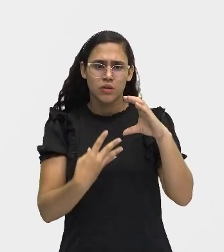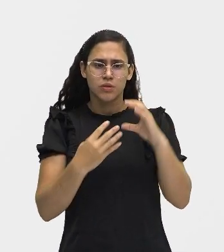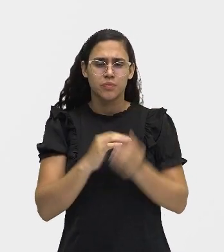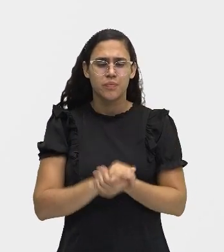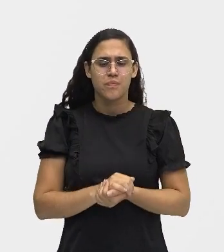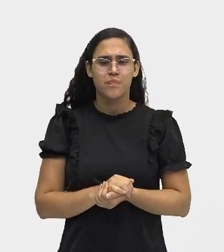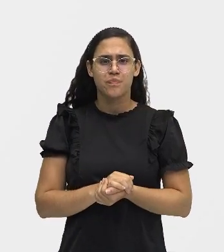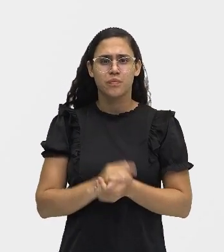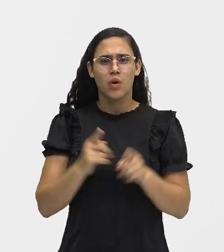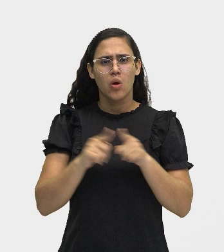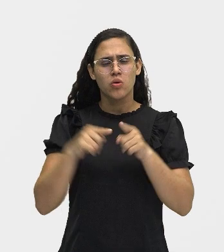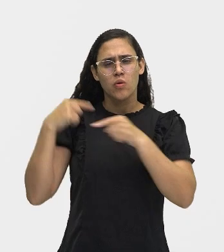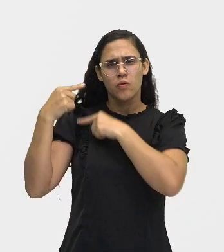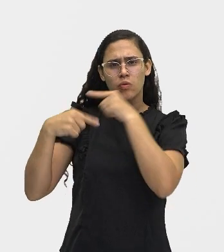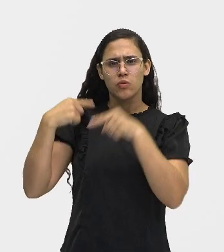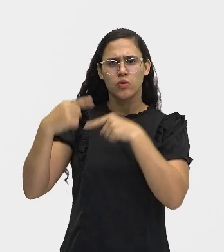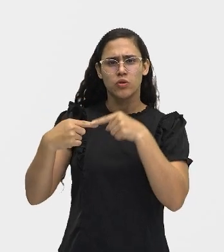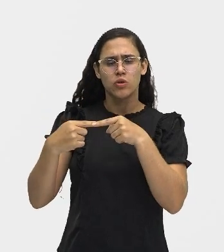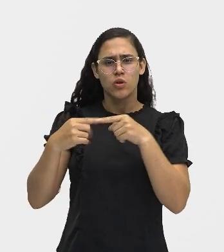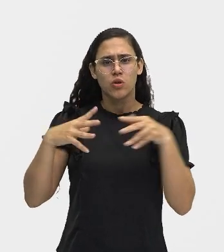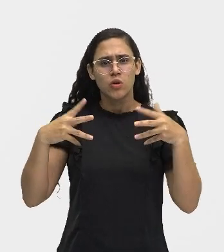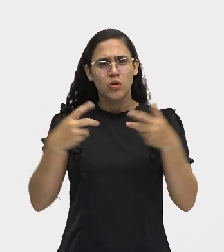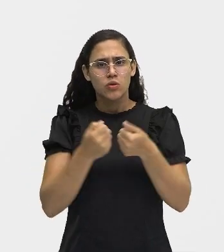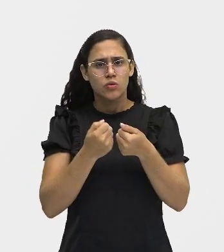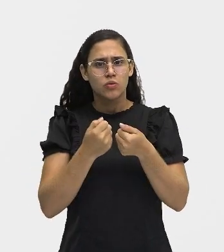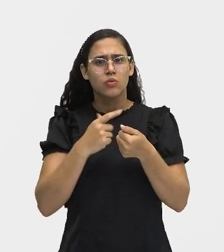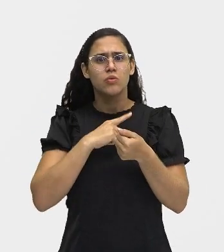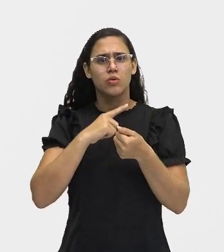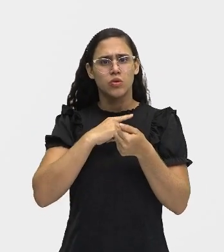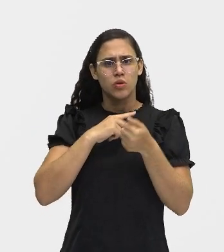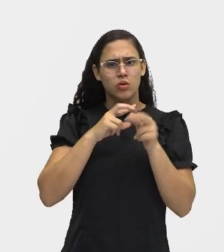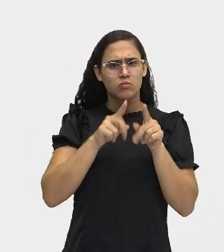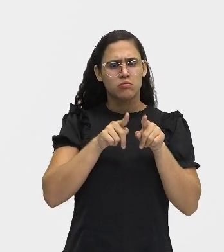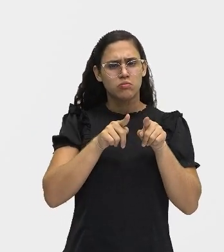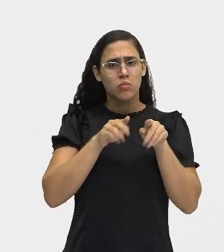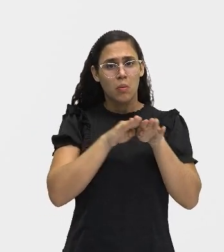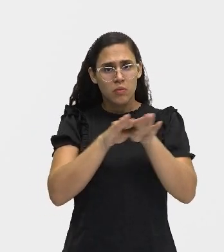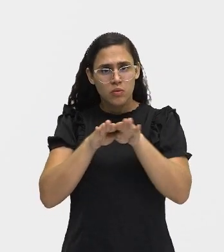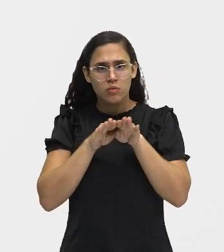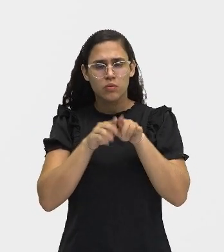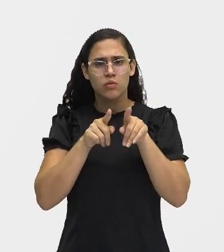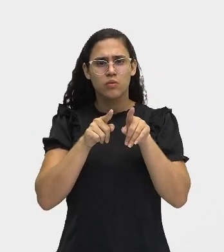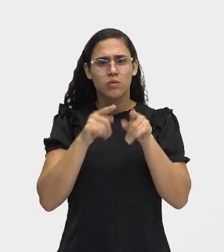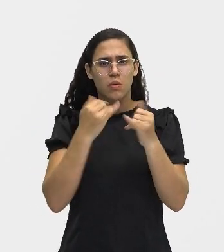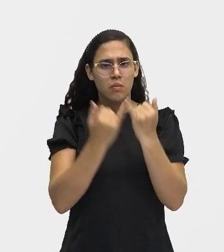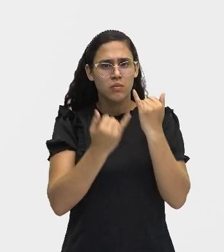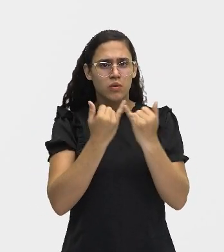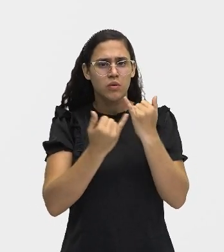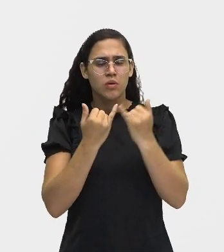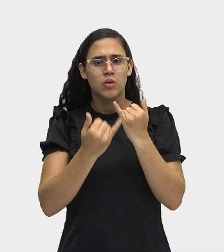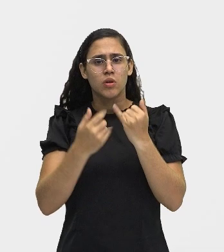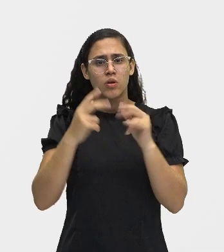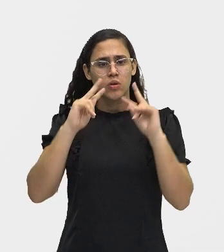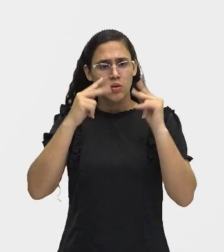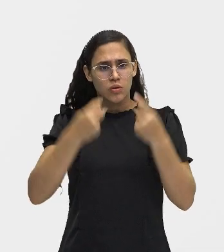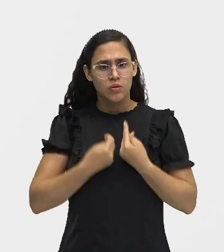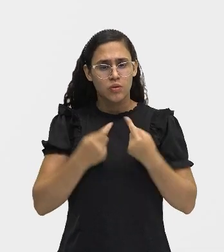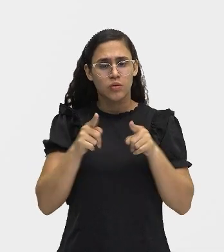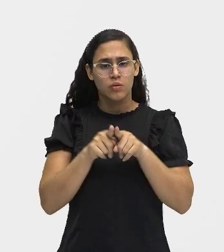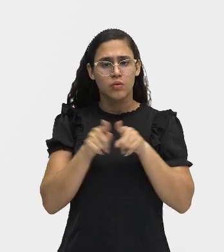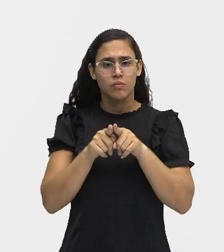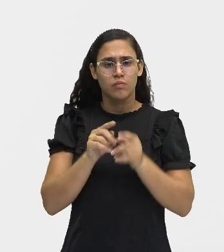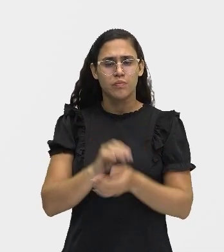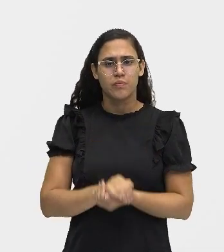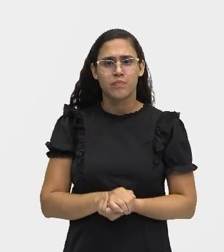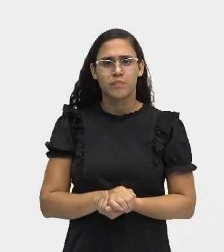evolutiva de que todos nós viemos com certeza de um ancestral em comum, e a gente tem outras evidências também, né, que são semelhantes.